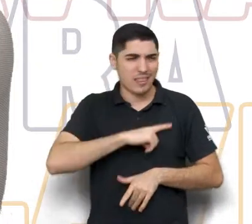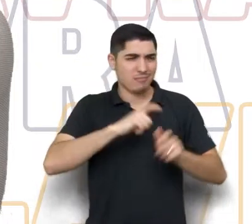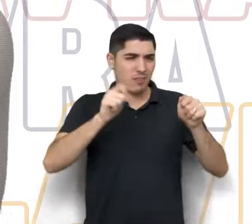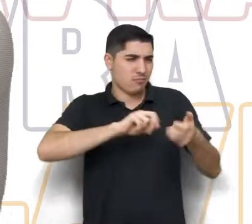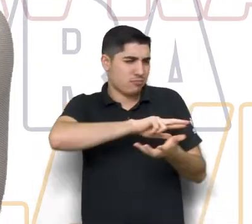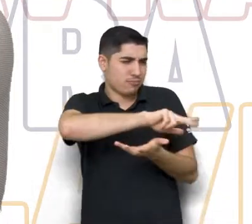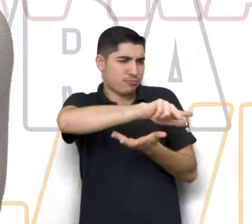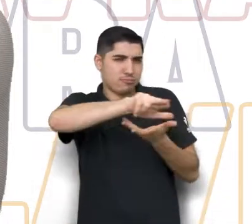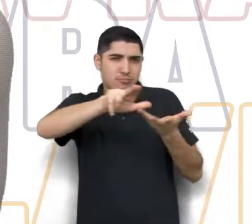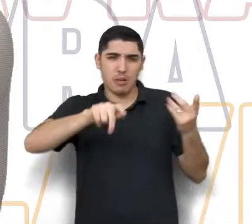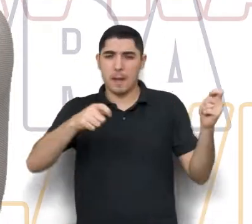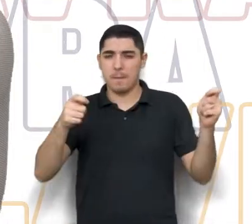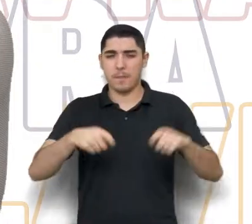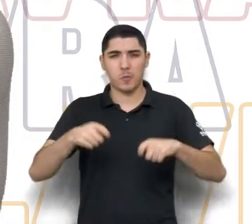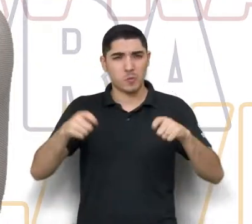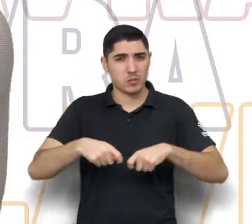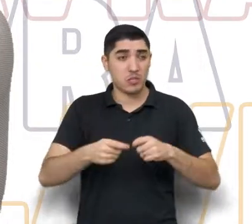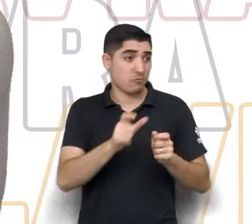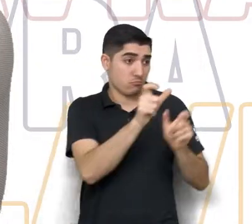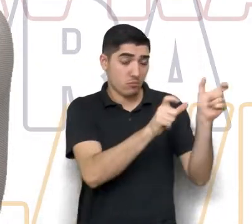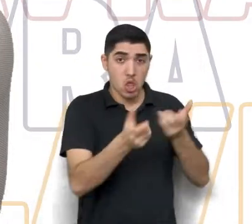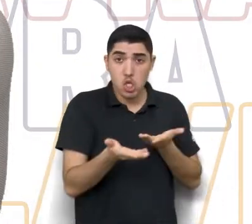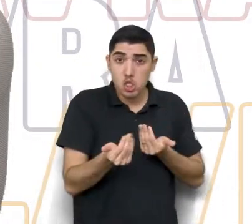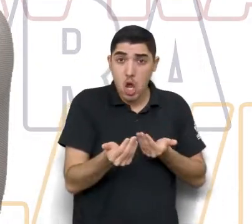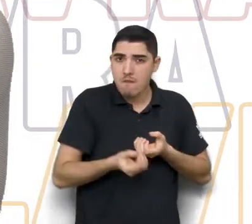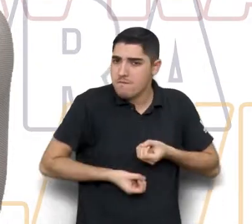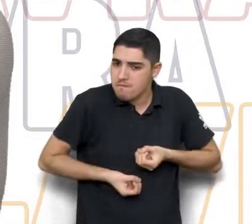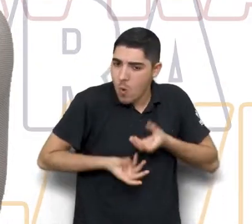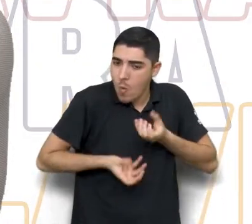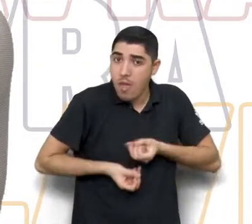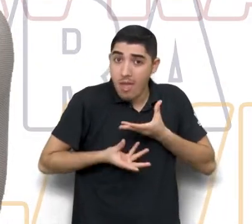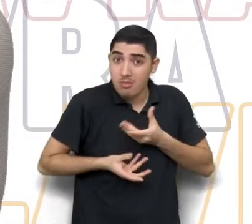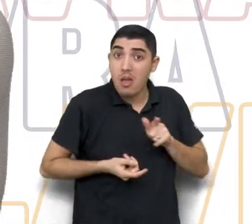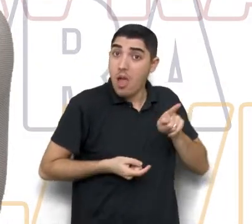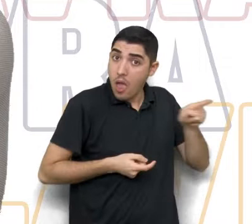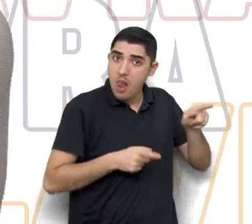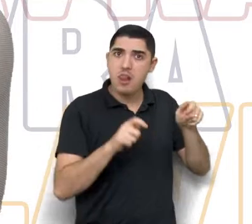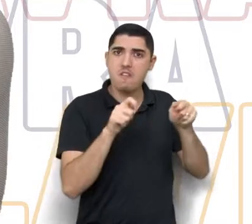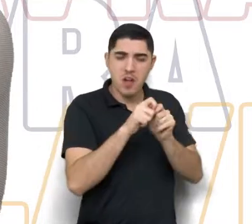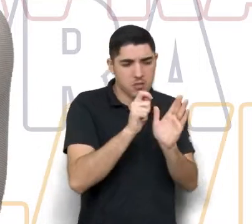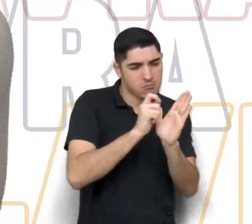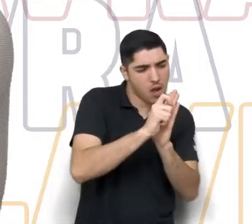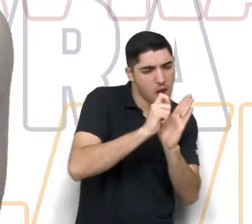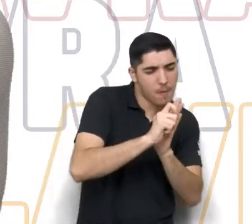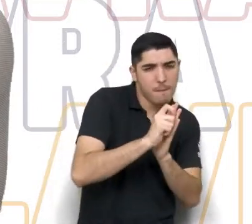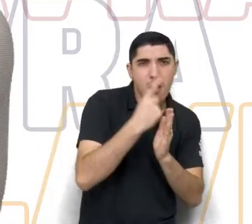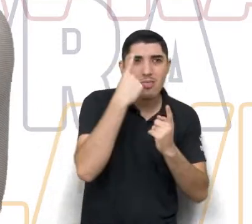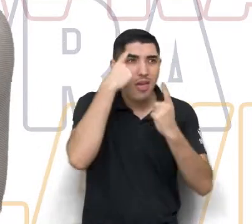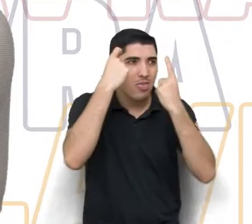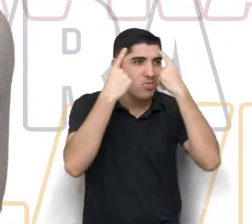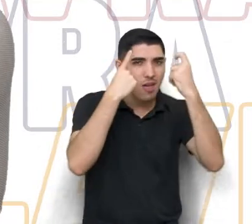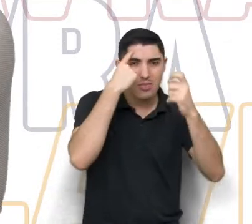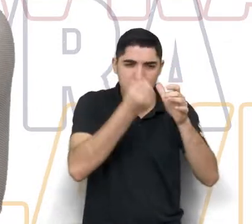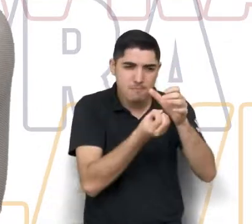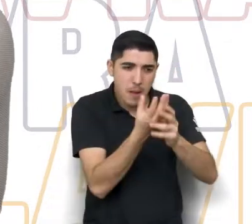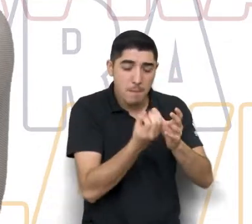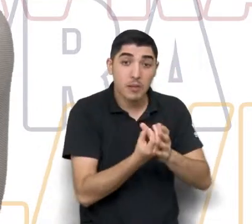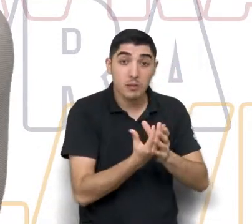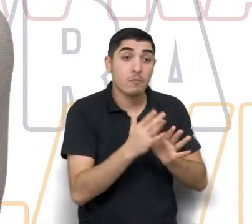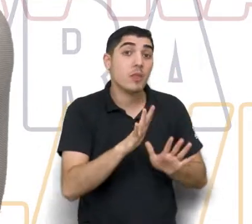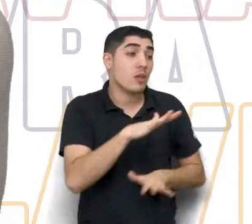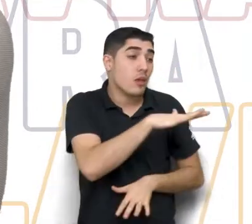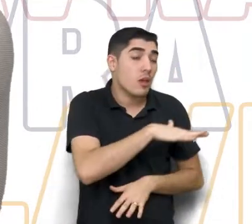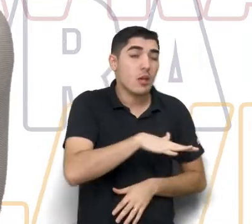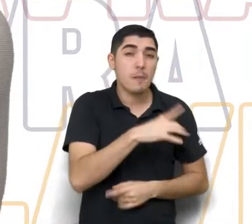opções de jovens poetas que estão produzindo e estão preocupados, inclusive, com a